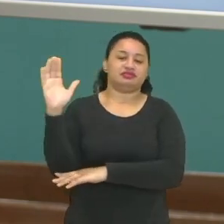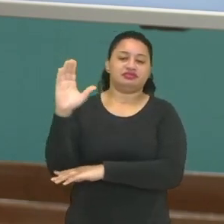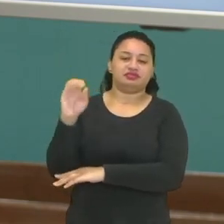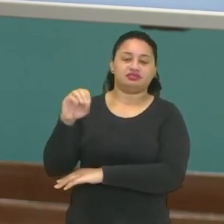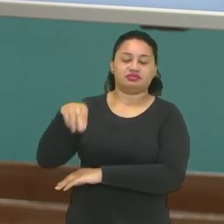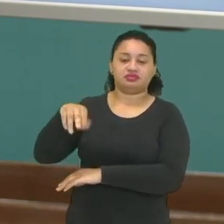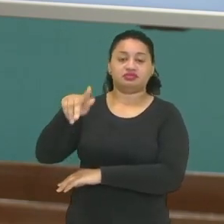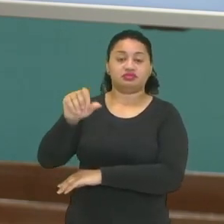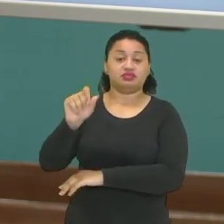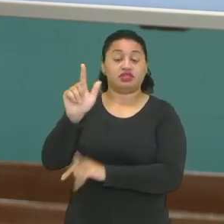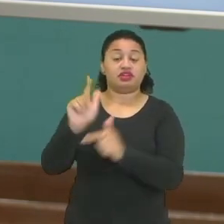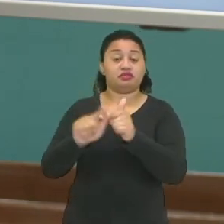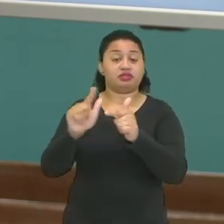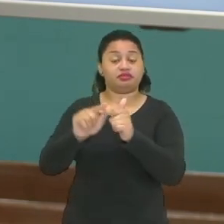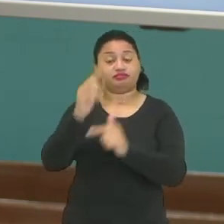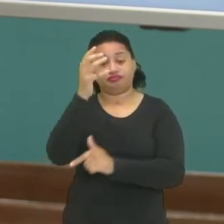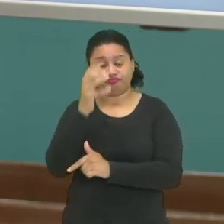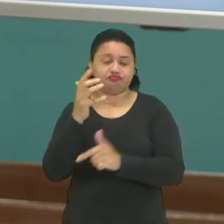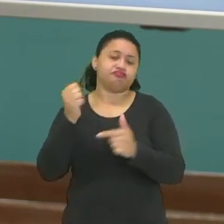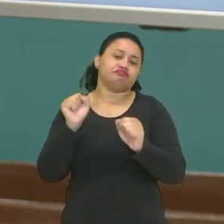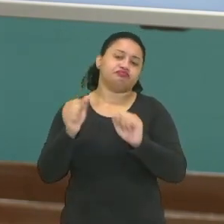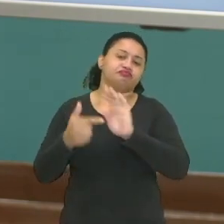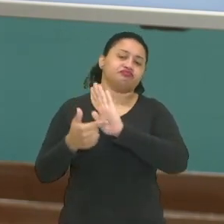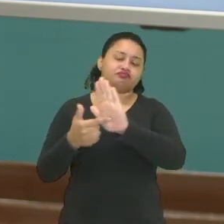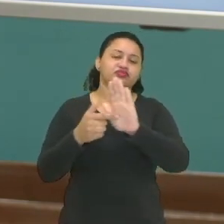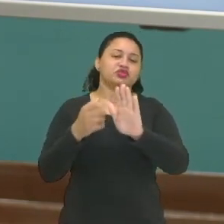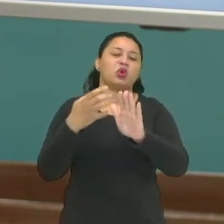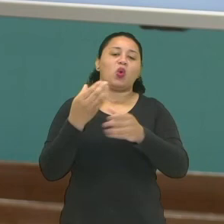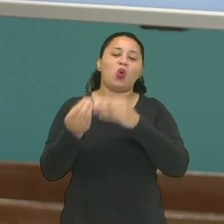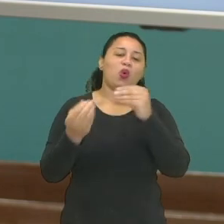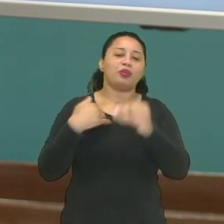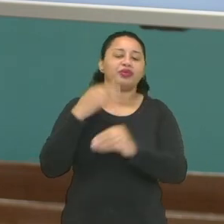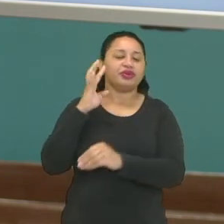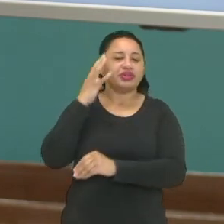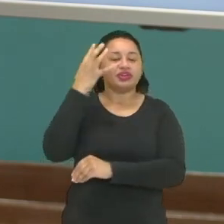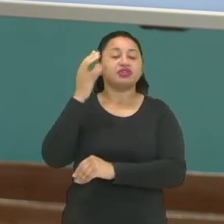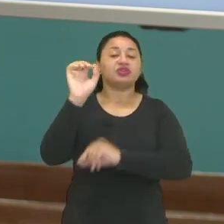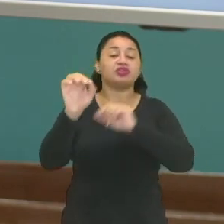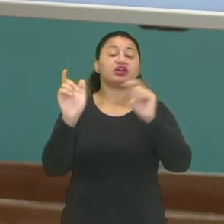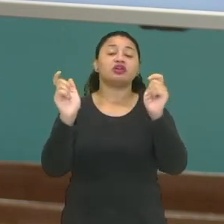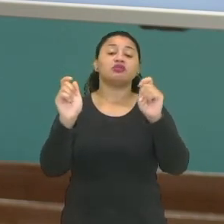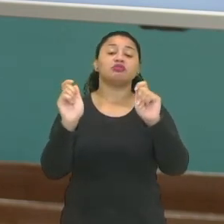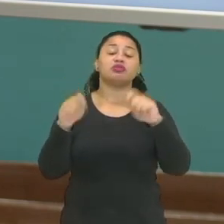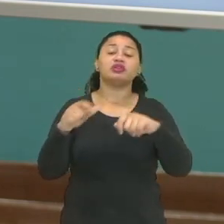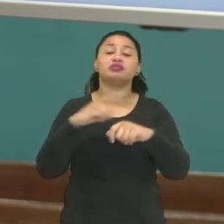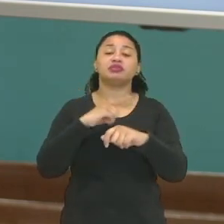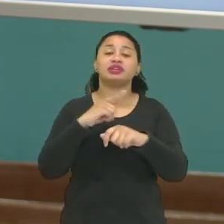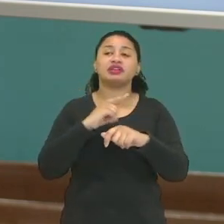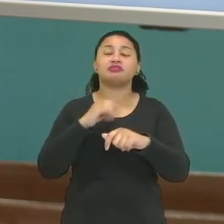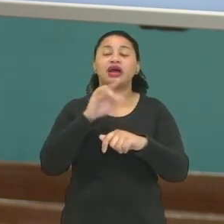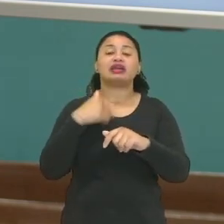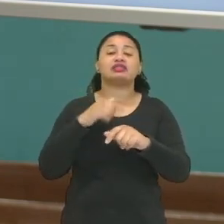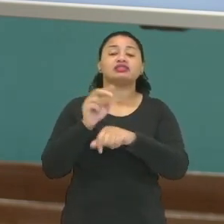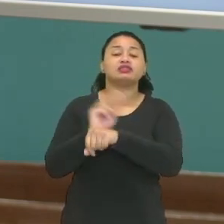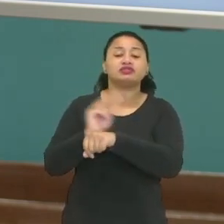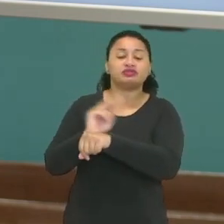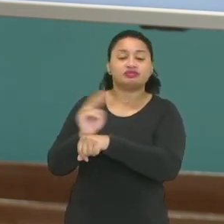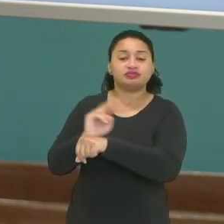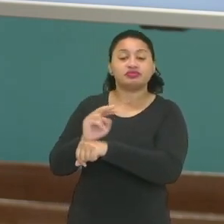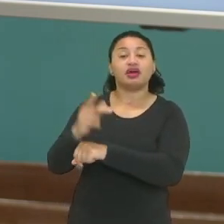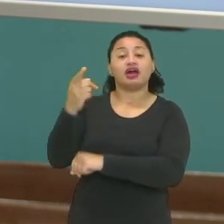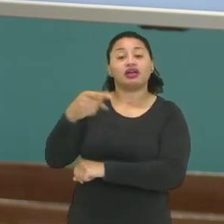problema grave. E a gente pode apontar soluções quanto a isso, né? Maior fiscalização, né, do poder público. O Brasil tem o IBAMA,